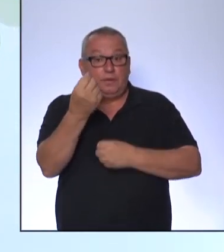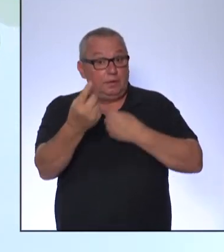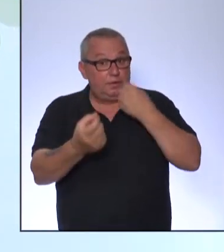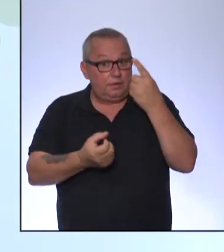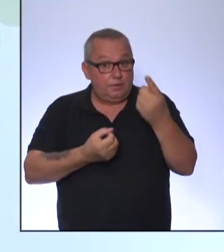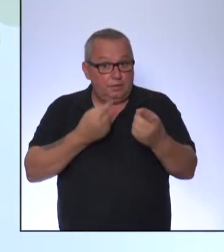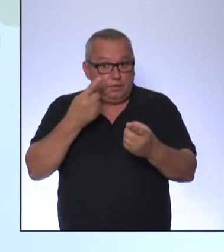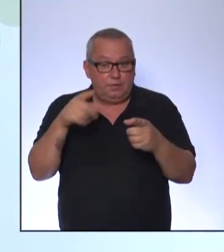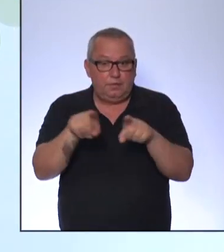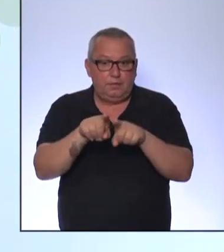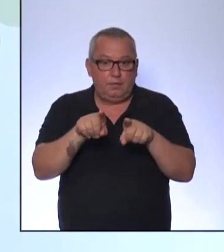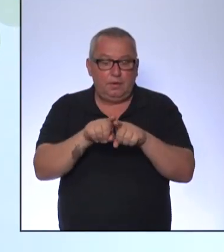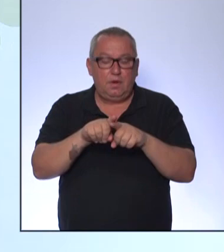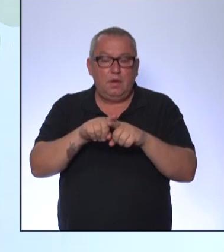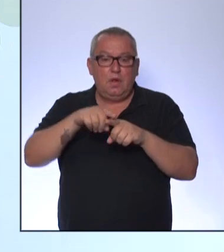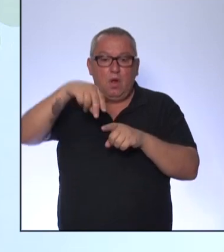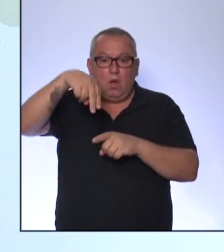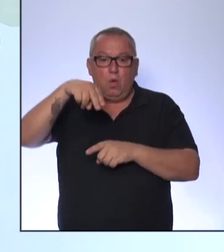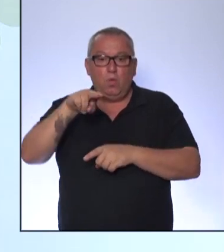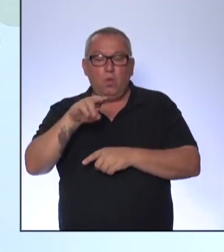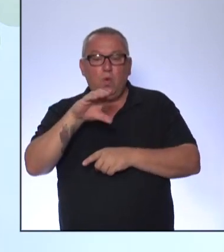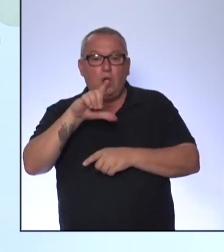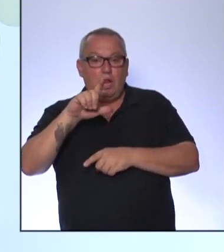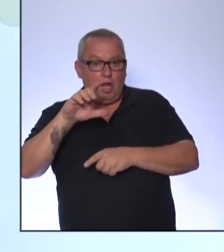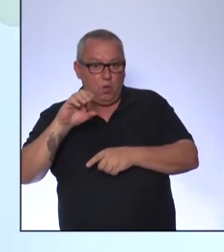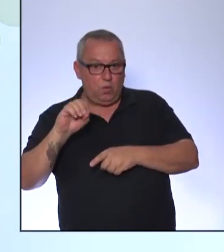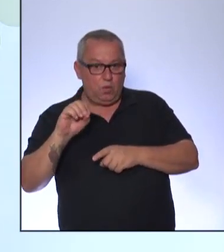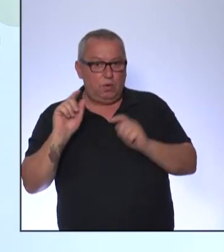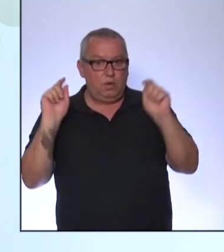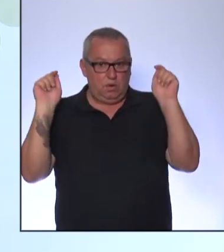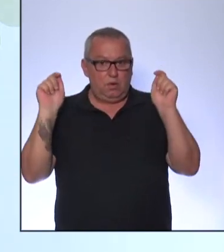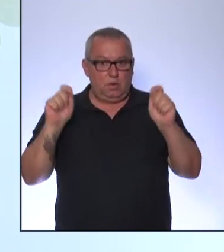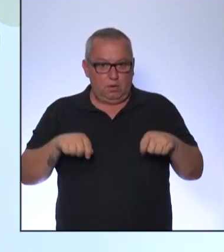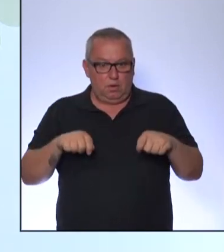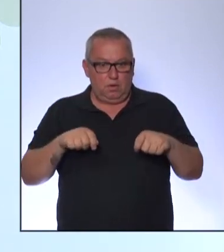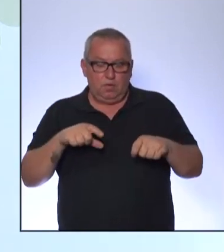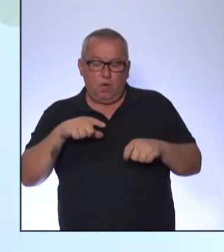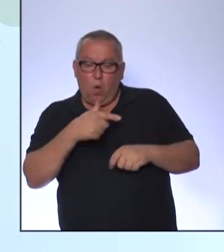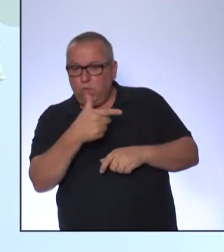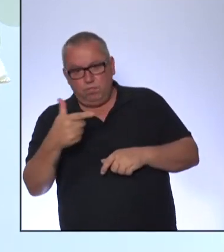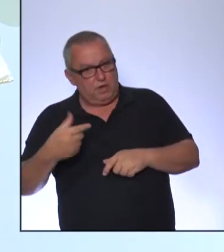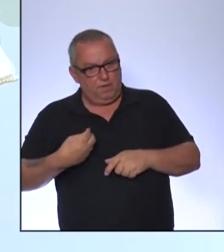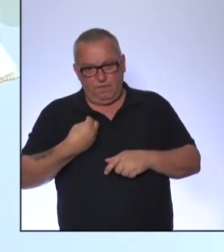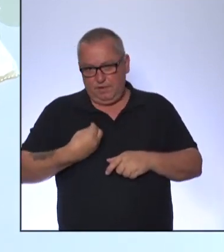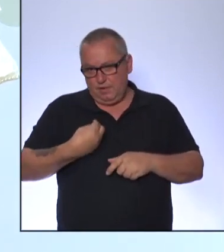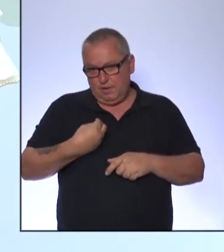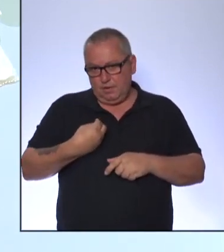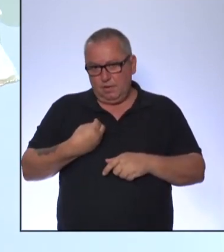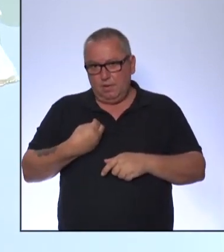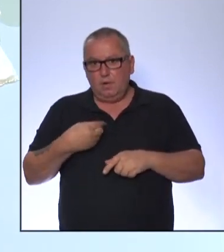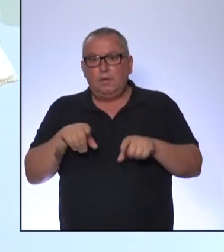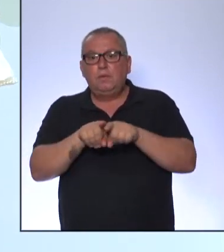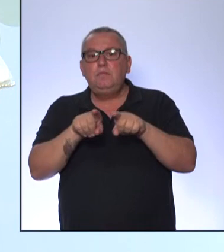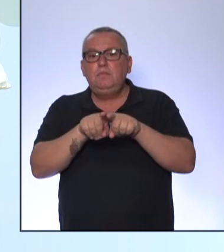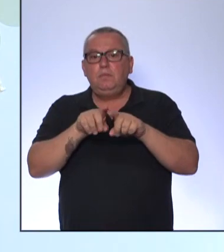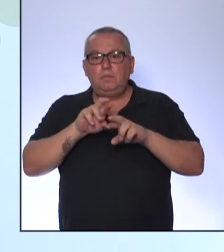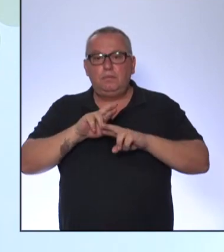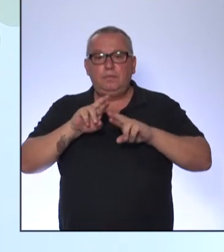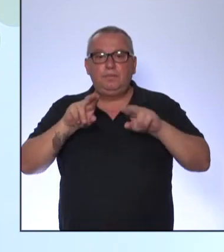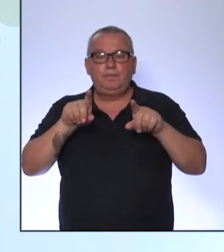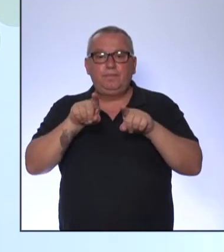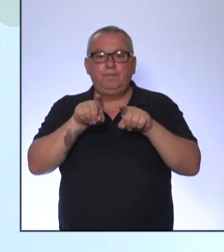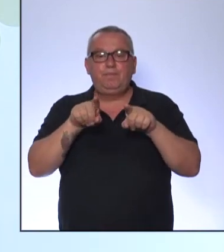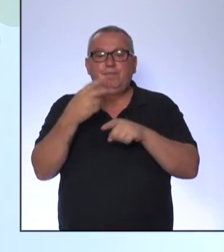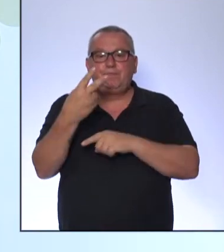vezes, em relação ao núcleo, que esse núcleo ele pode ou não existir. E, a partir daí, a gente tem a diferenciação, então, de